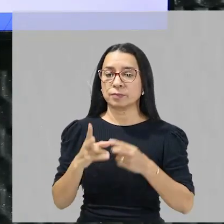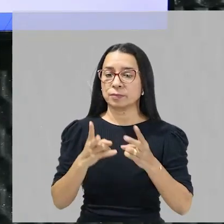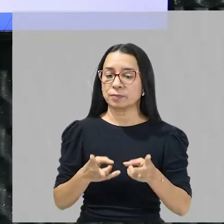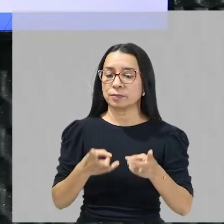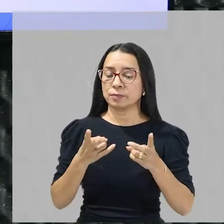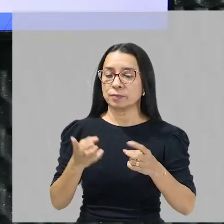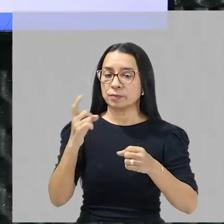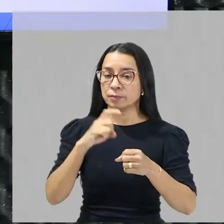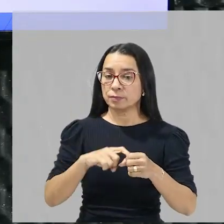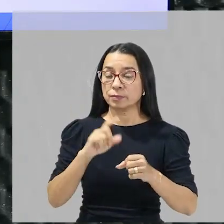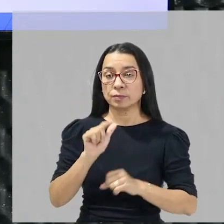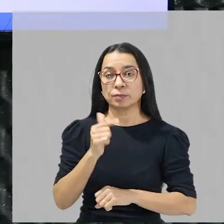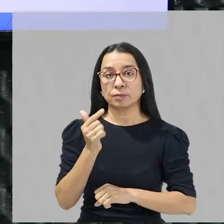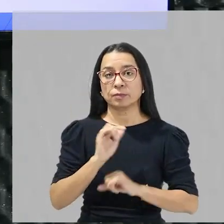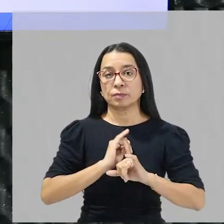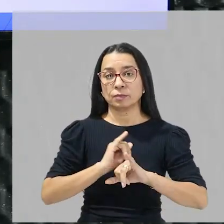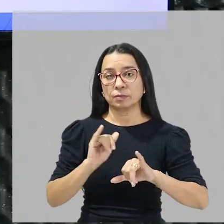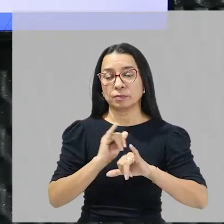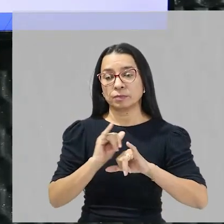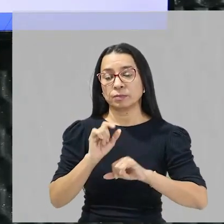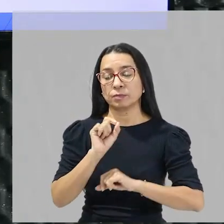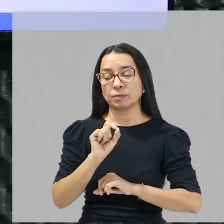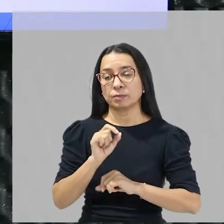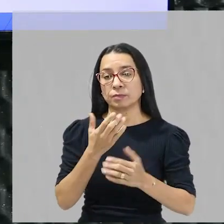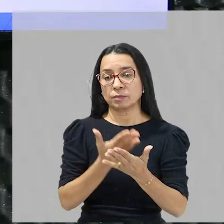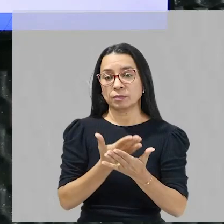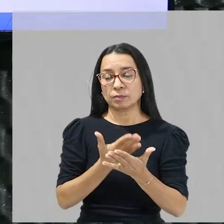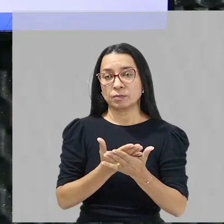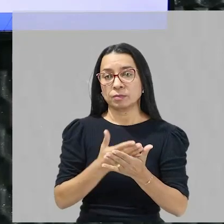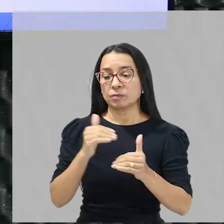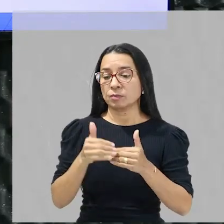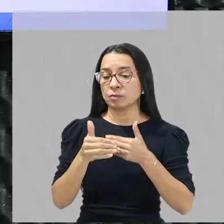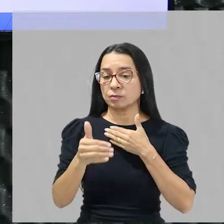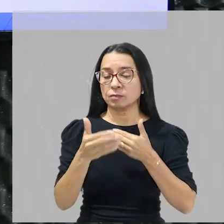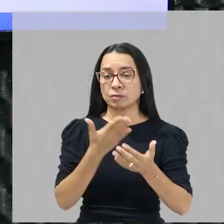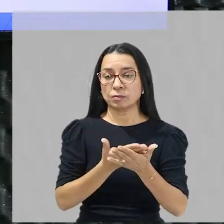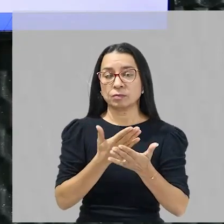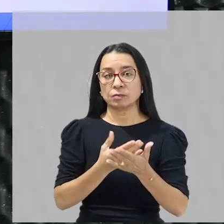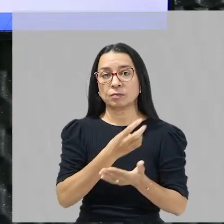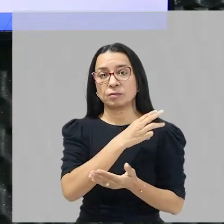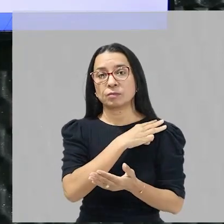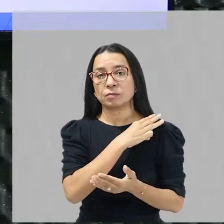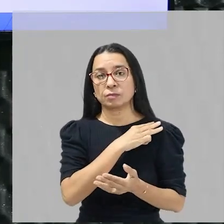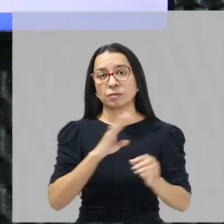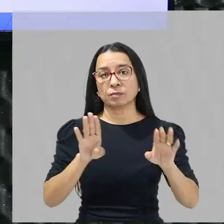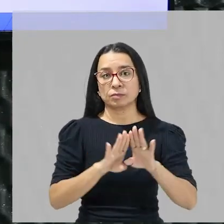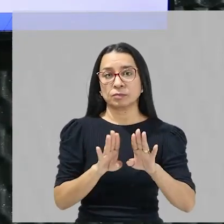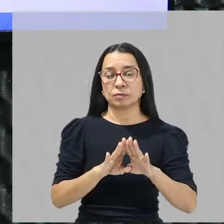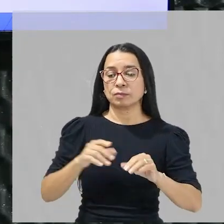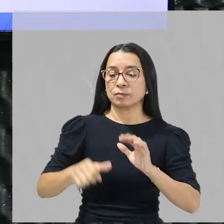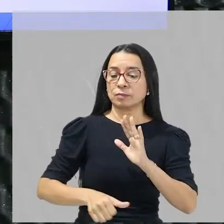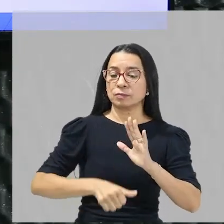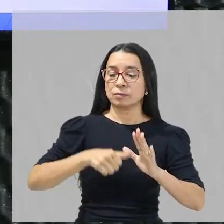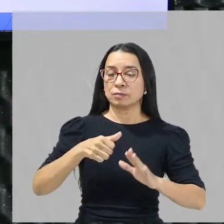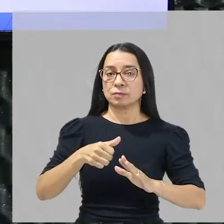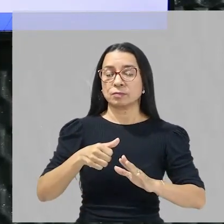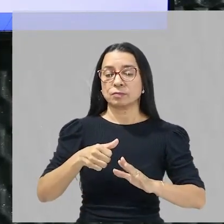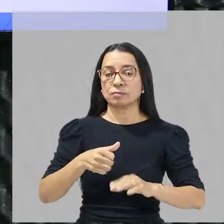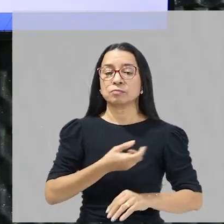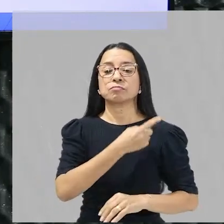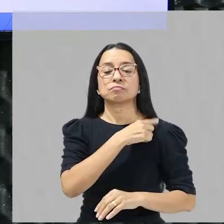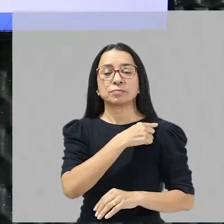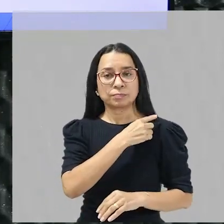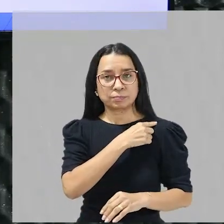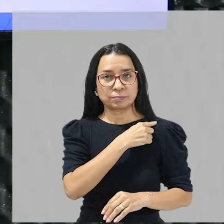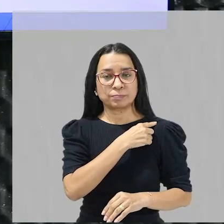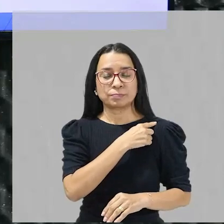resgatamos outras informações que você já estudou, né, ao longo desse teu estudo do ensino médio. Também lá na primeira série do ensino médio, você